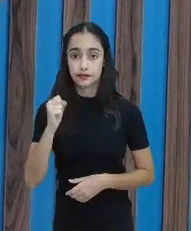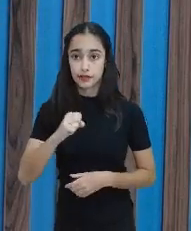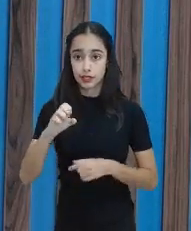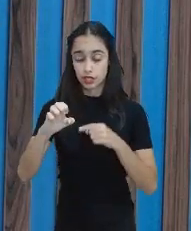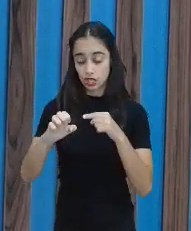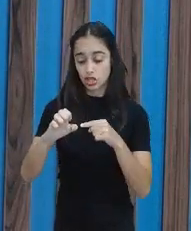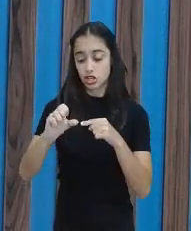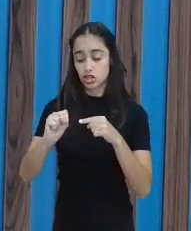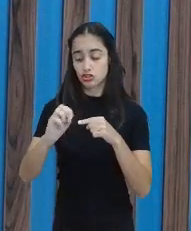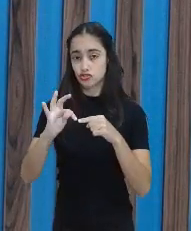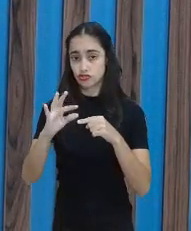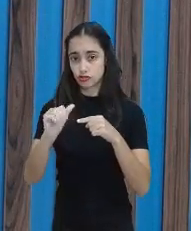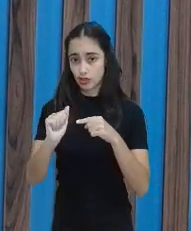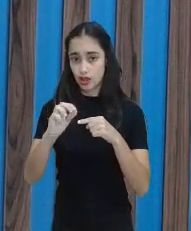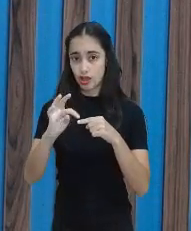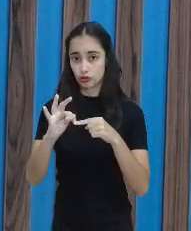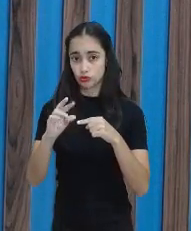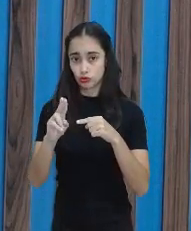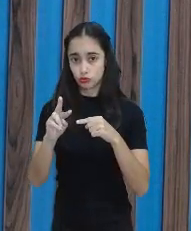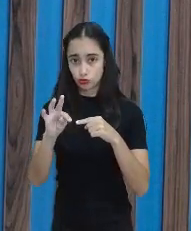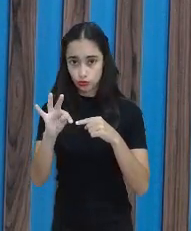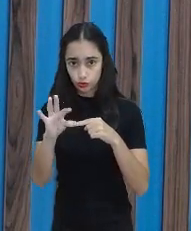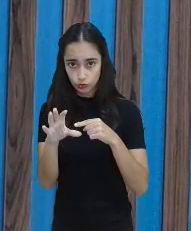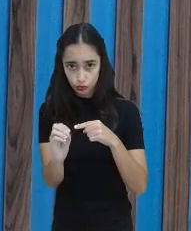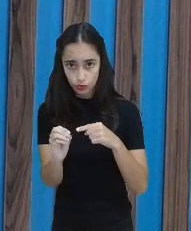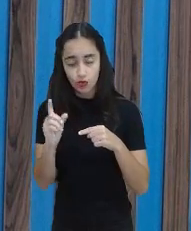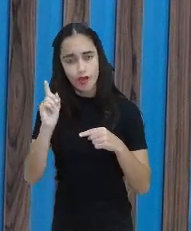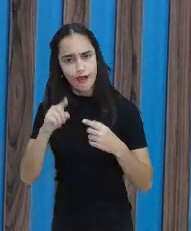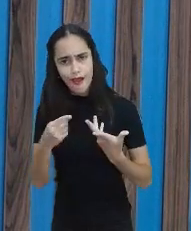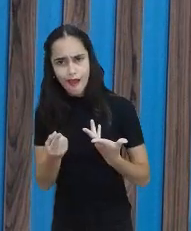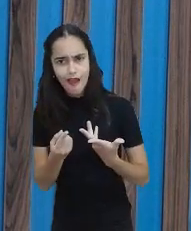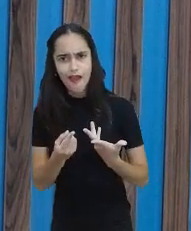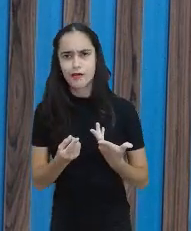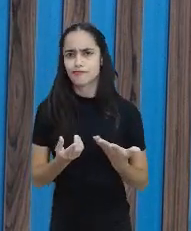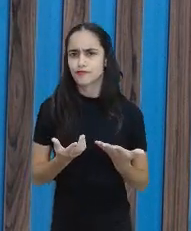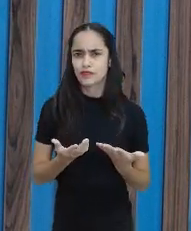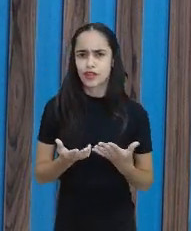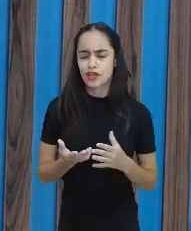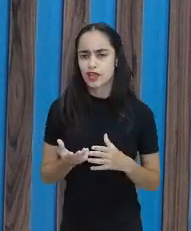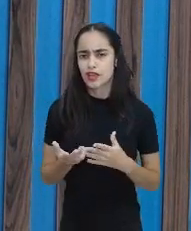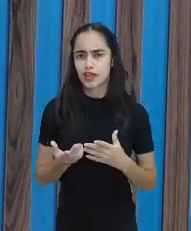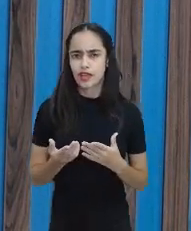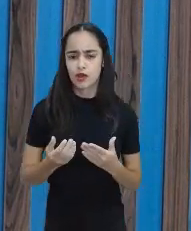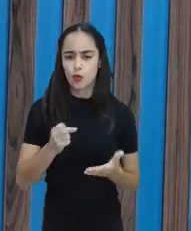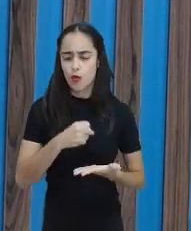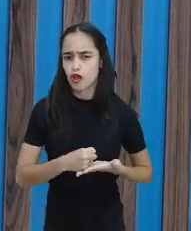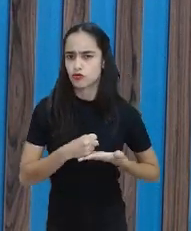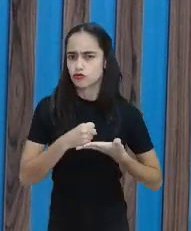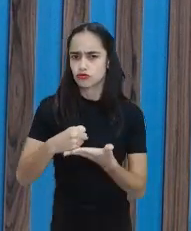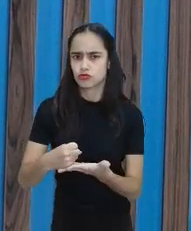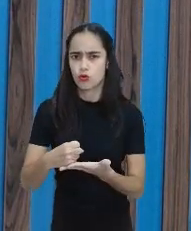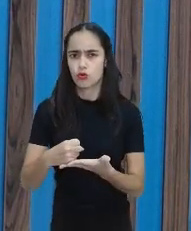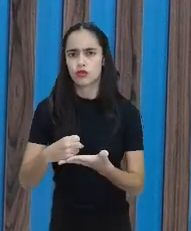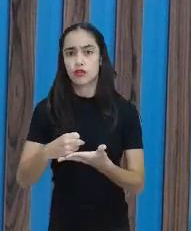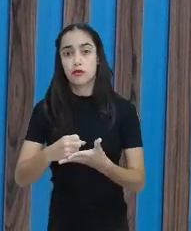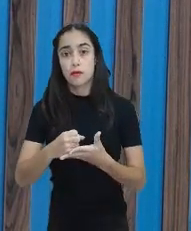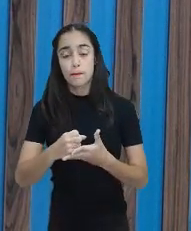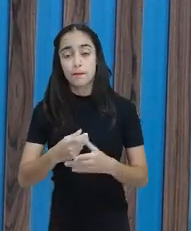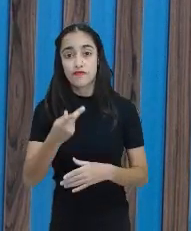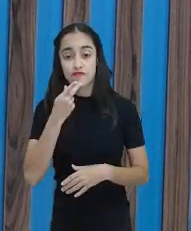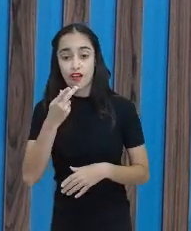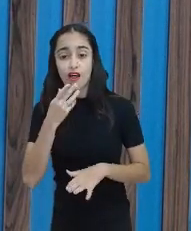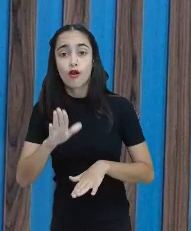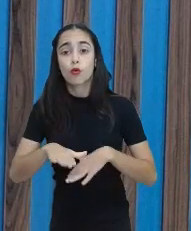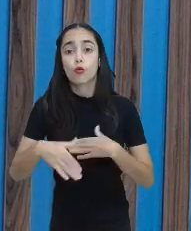essas orientações, instruções ou diretrizes, né, que vai dar ali qual é a função para que a